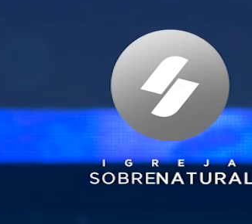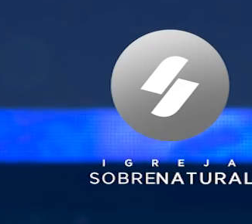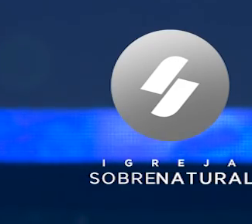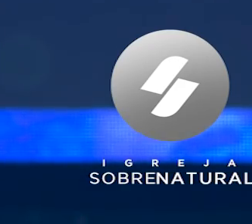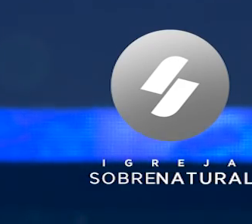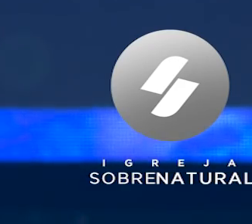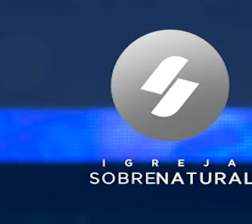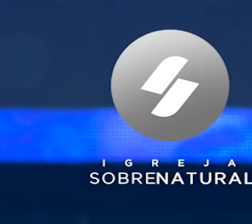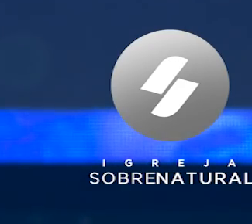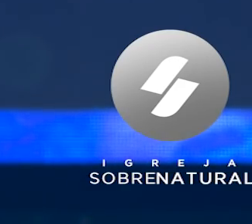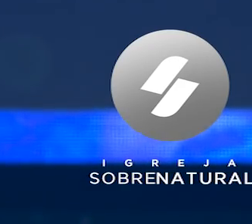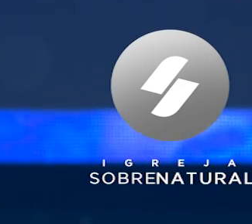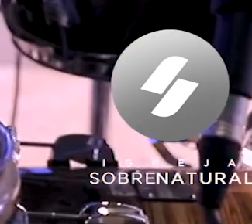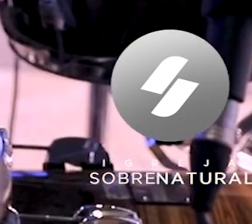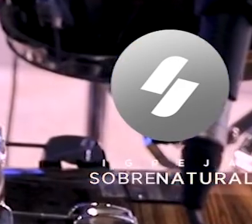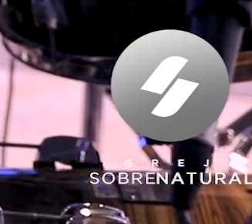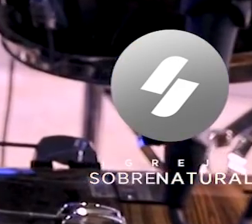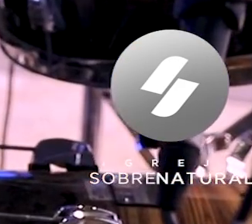né